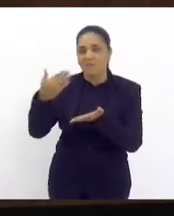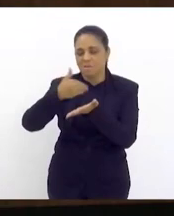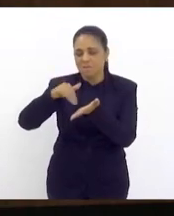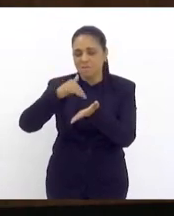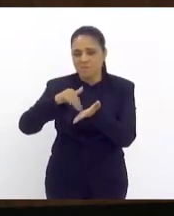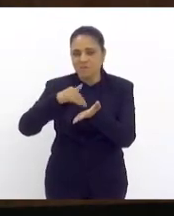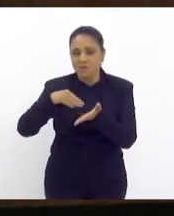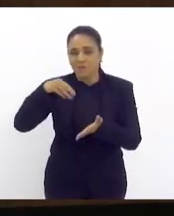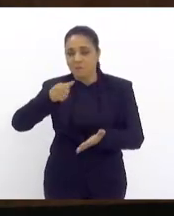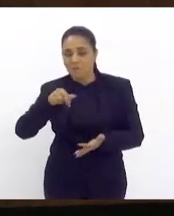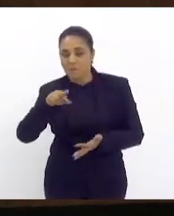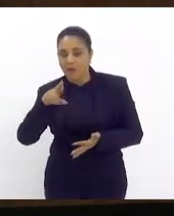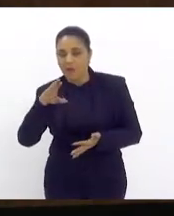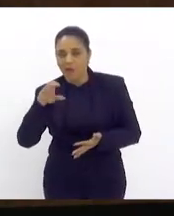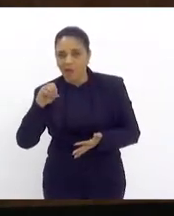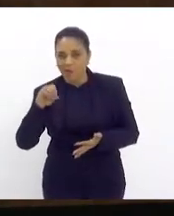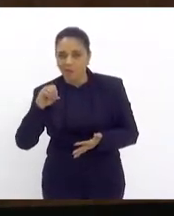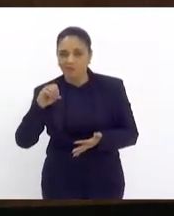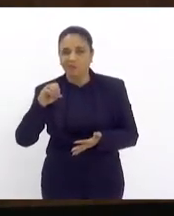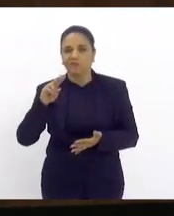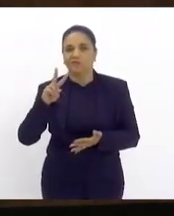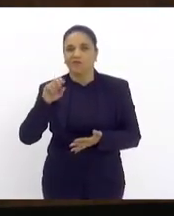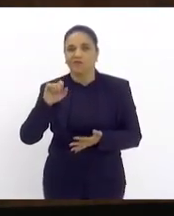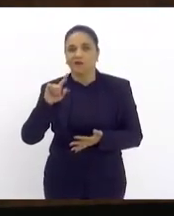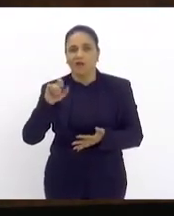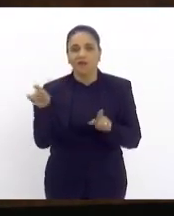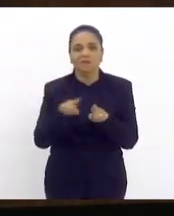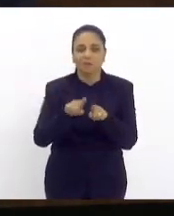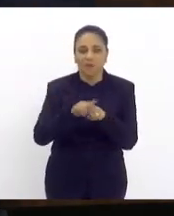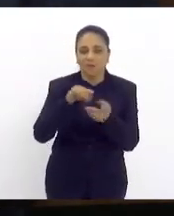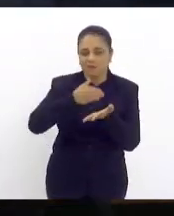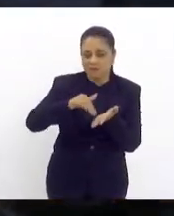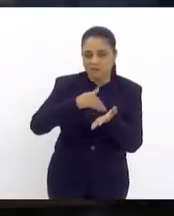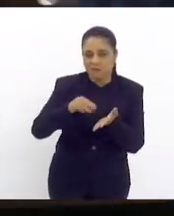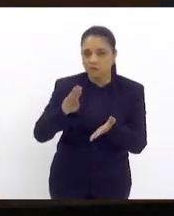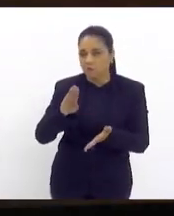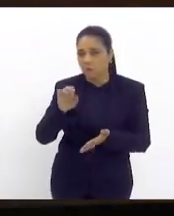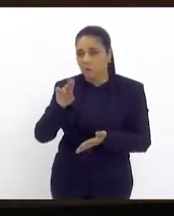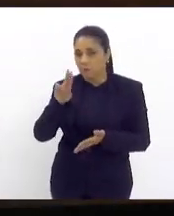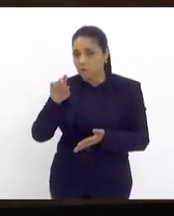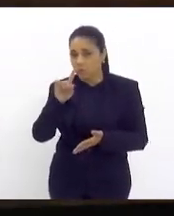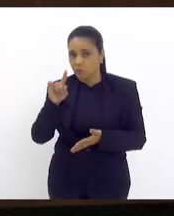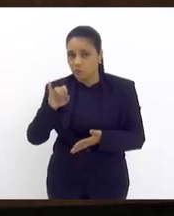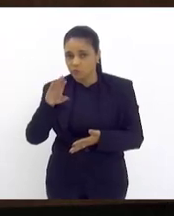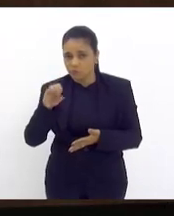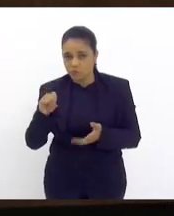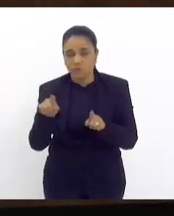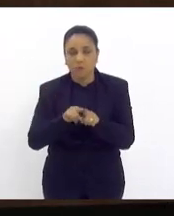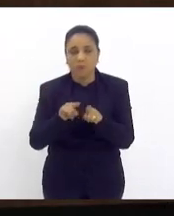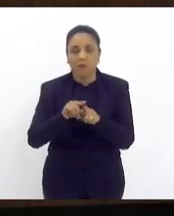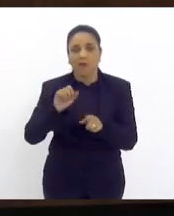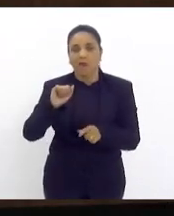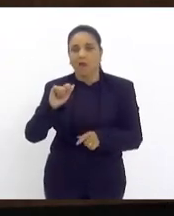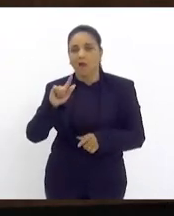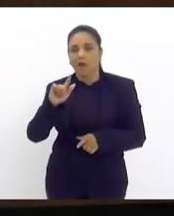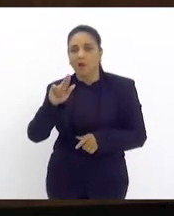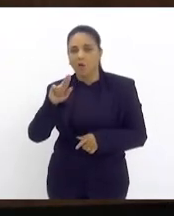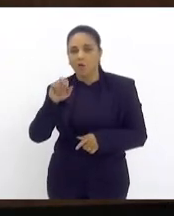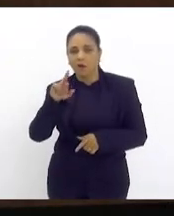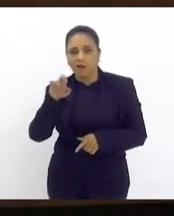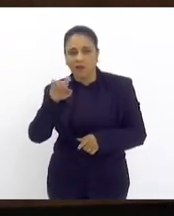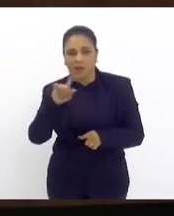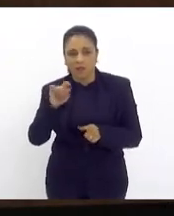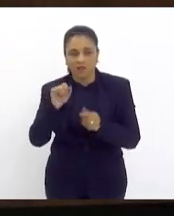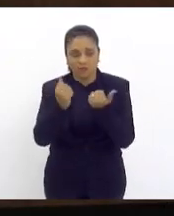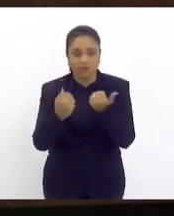de governo da cidade de búcio tá aqui conosco também e Aurélio Barros ele é vereador da cidade